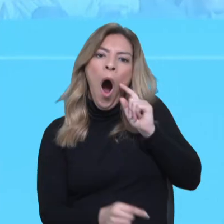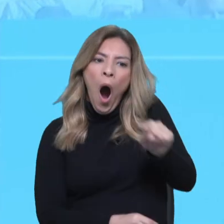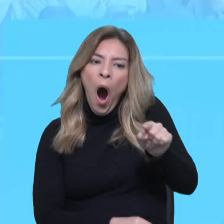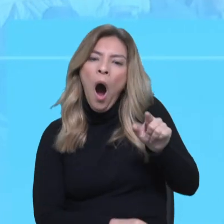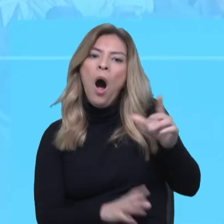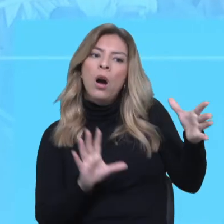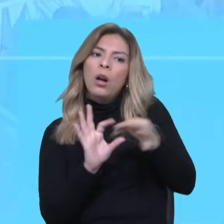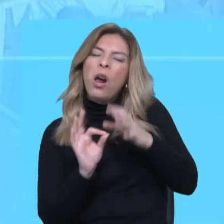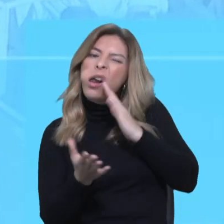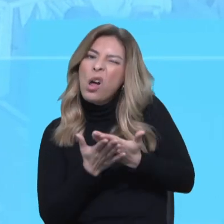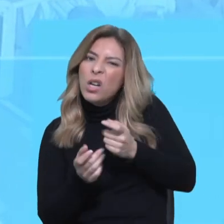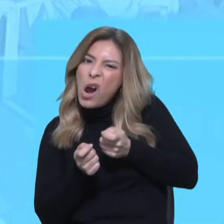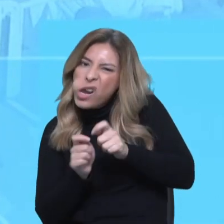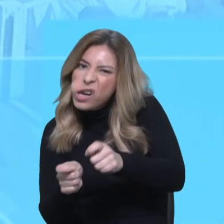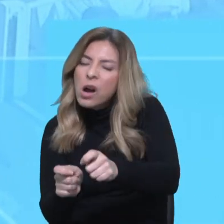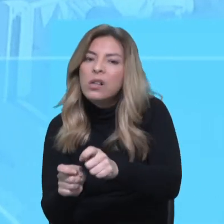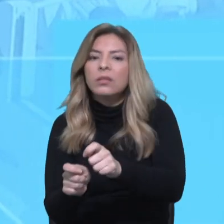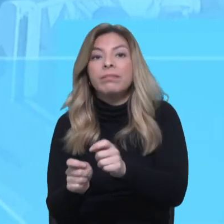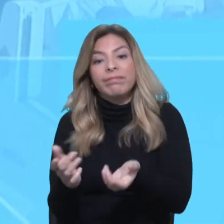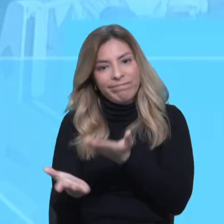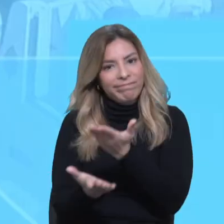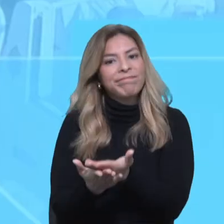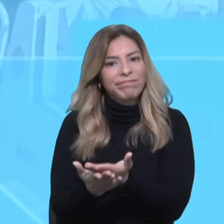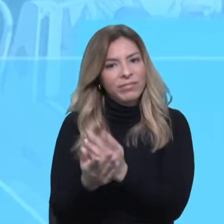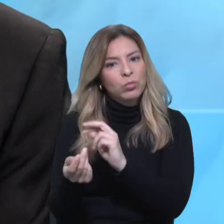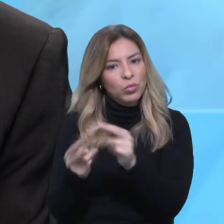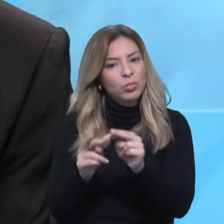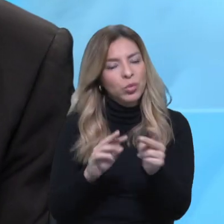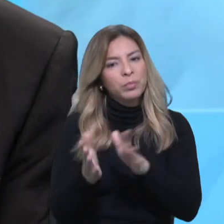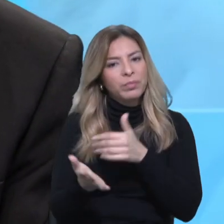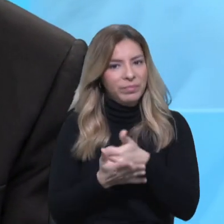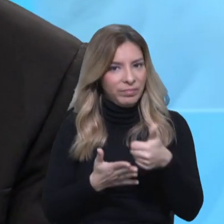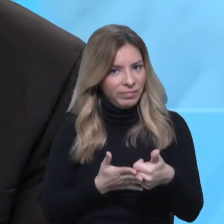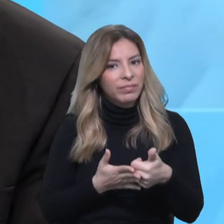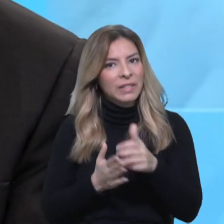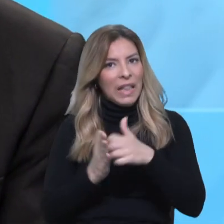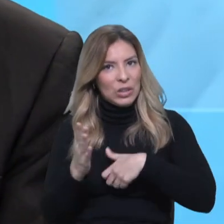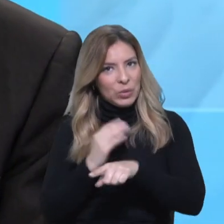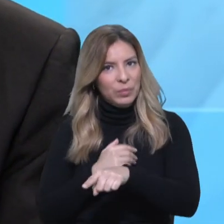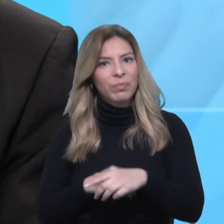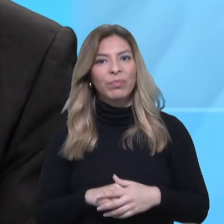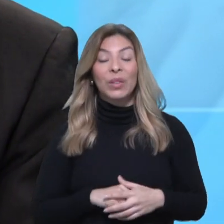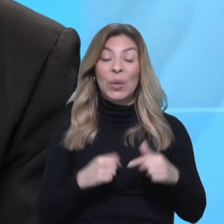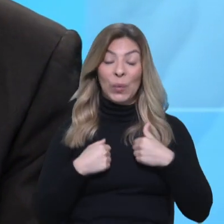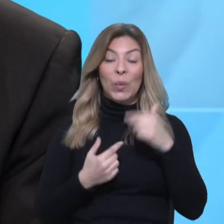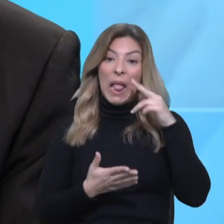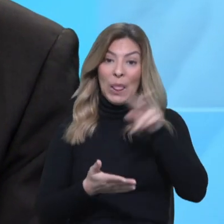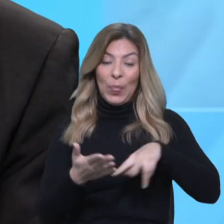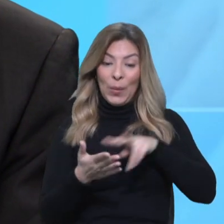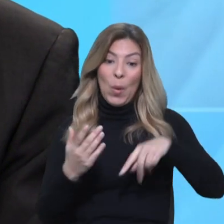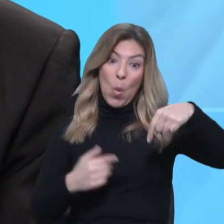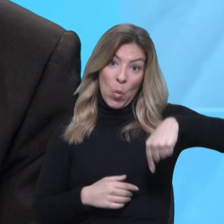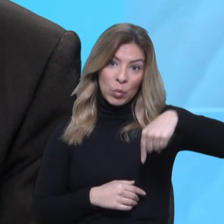muitas achegas a estas propostas que são feitas no texto do Evangelho. Eu, ao ler o Evangelho de hoje,